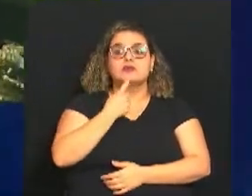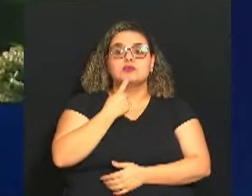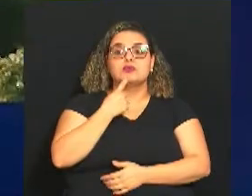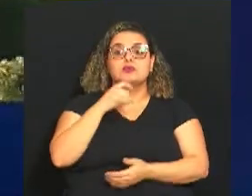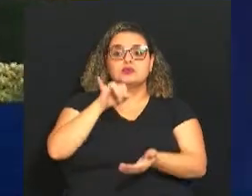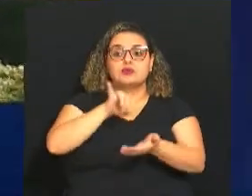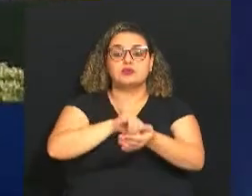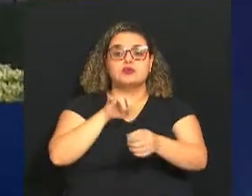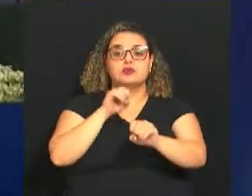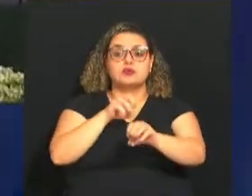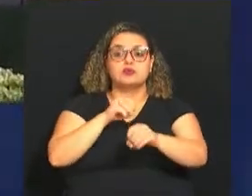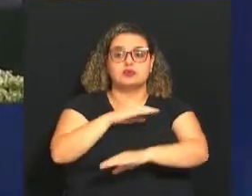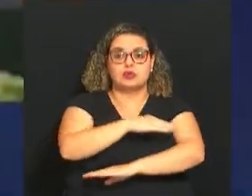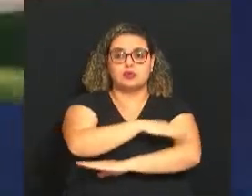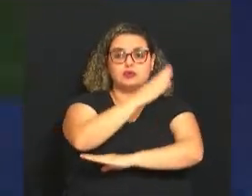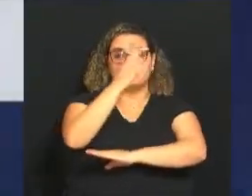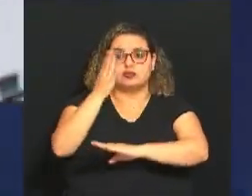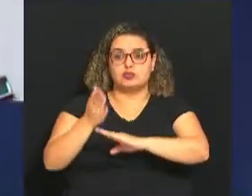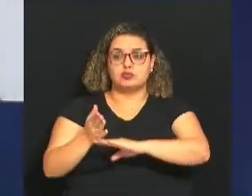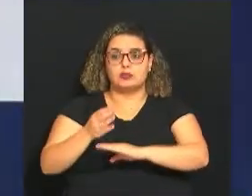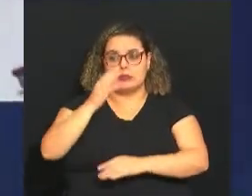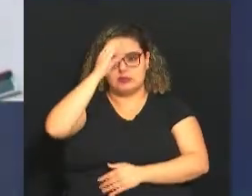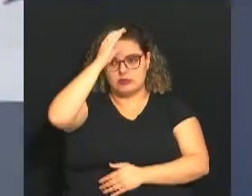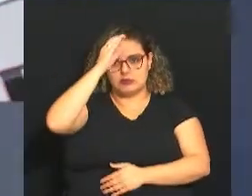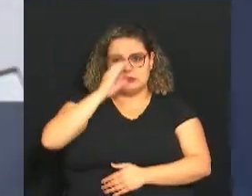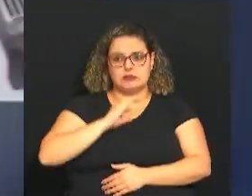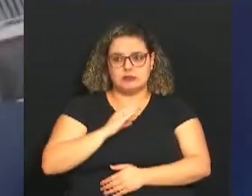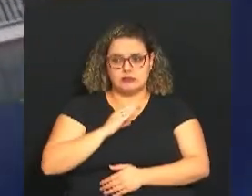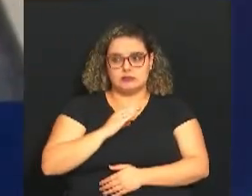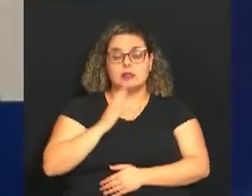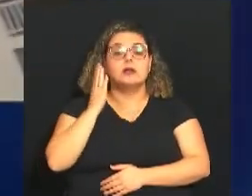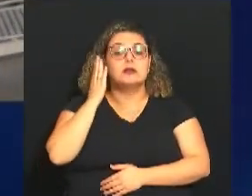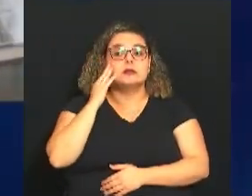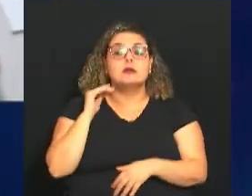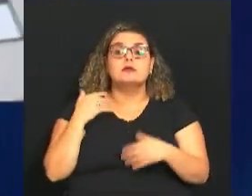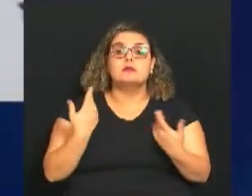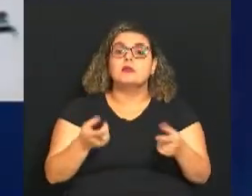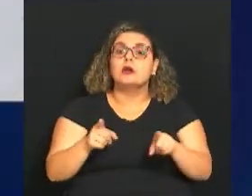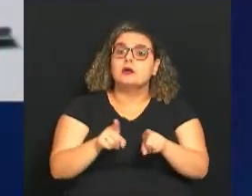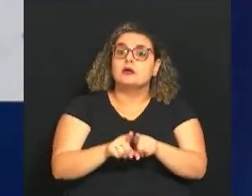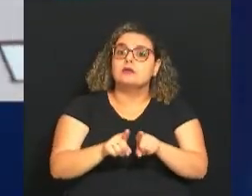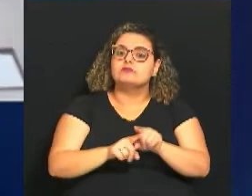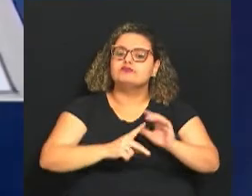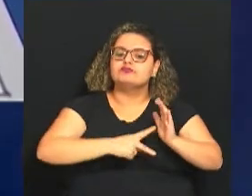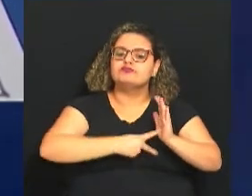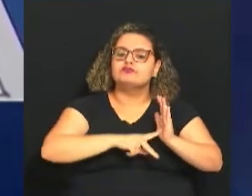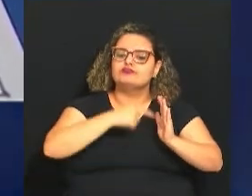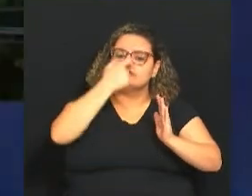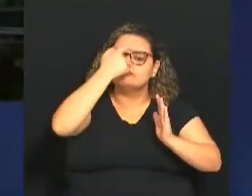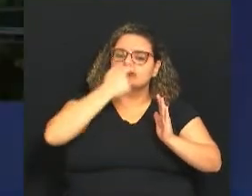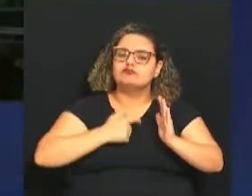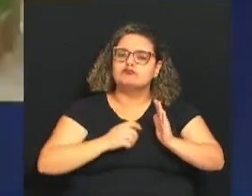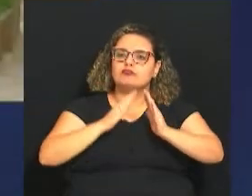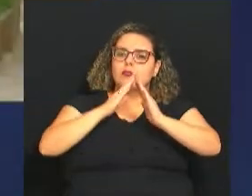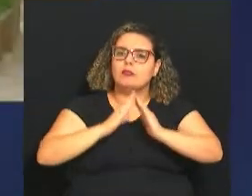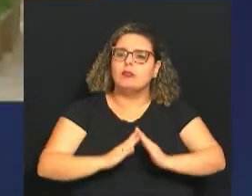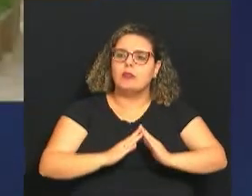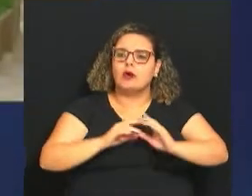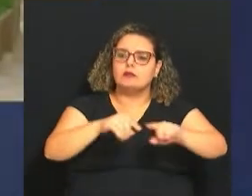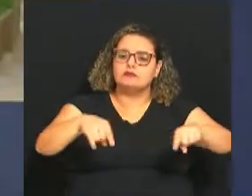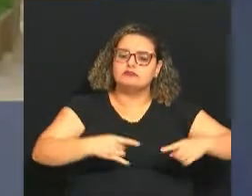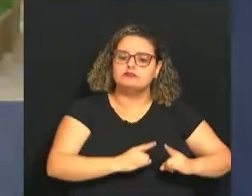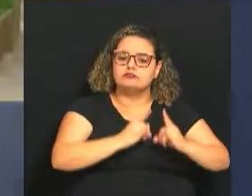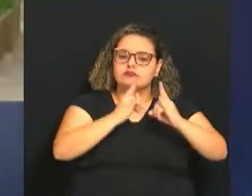Educação Integral para a Cidadania. Saiba também qual a importância de um síndico para quem mora em condomínios. O trabalho